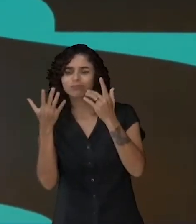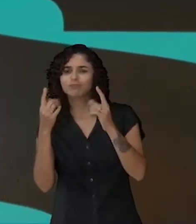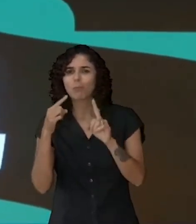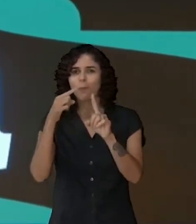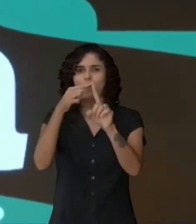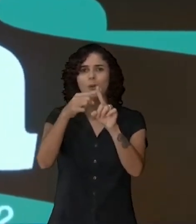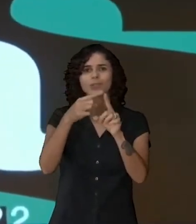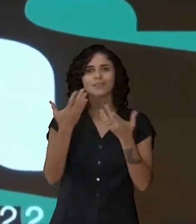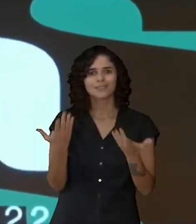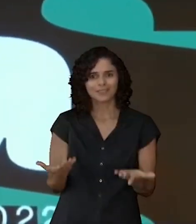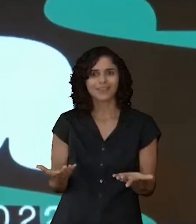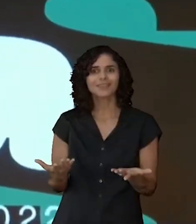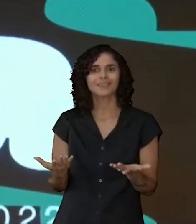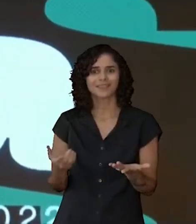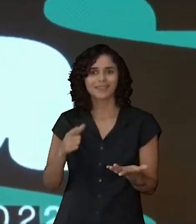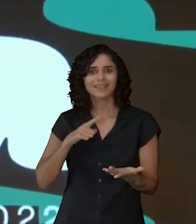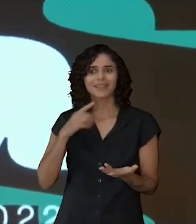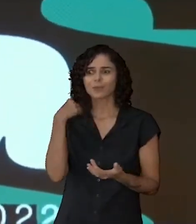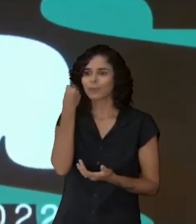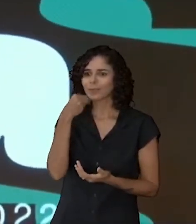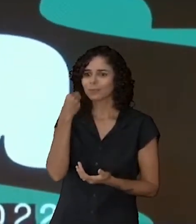uma experiência rica com o Espírito.